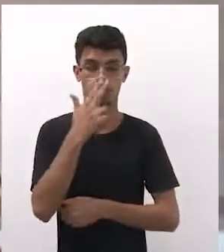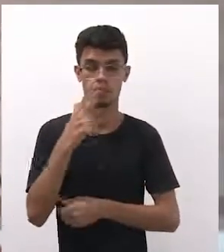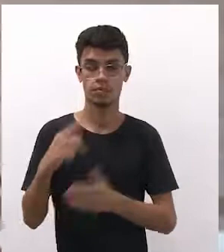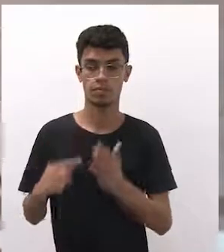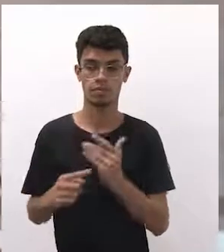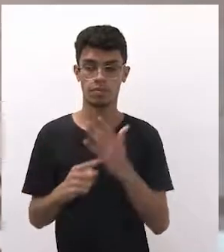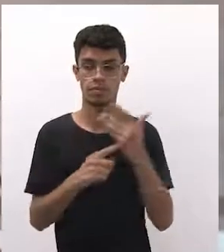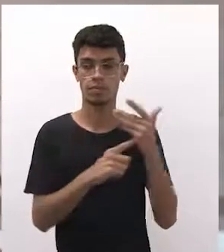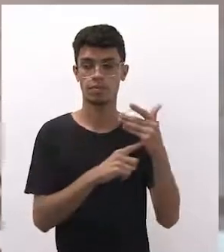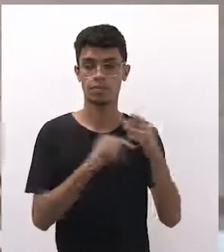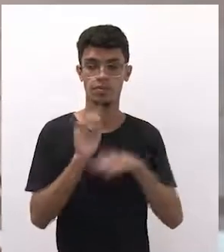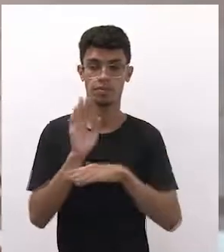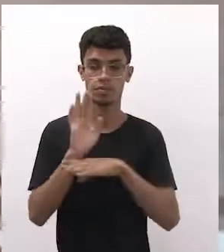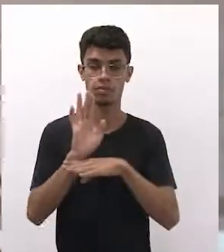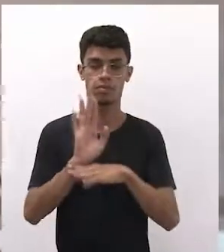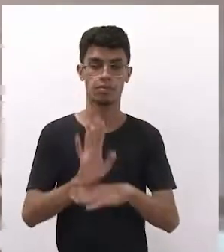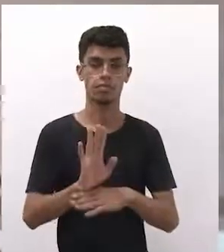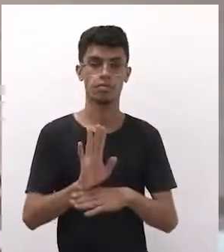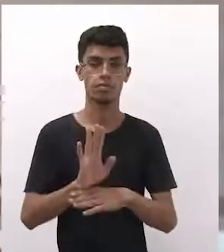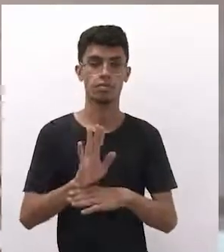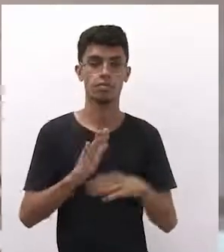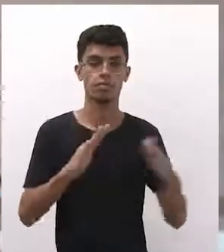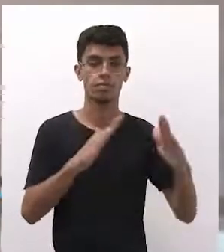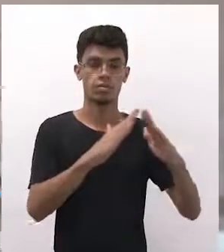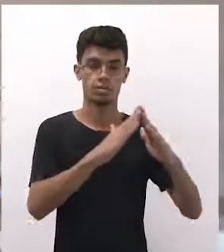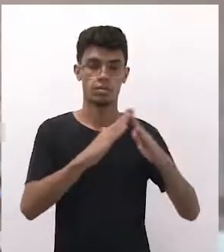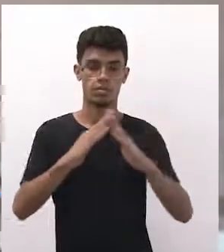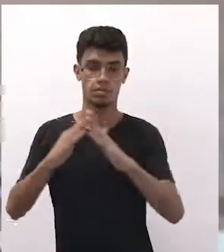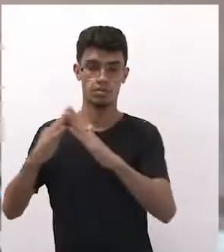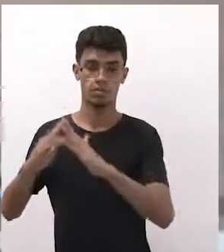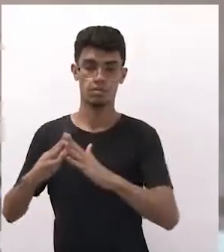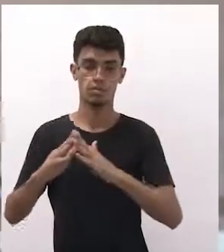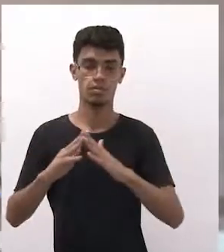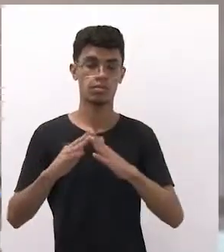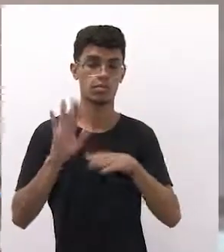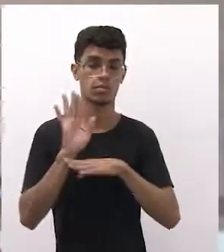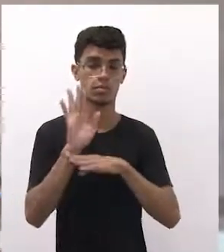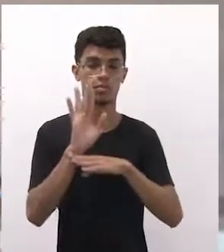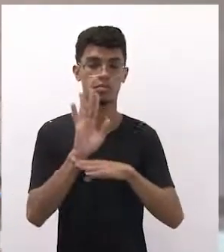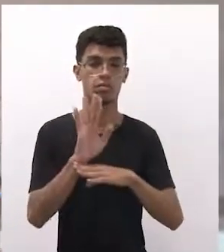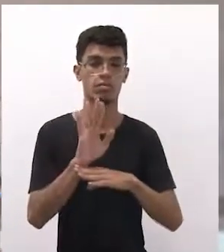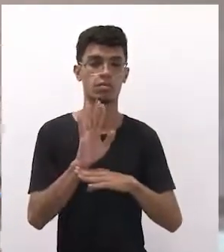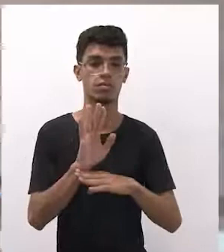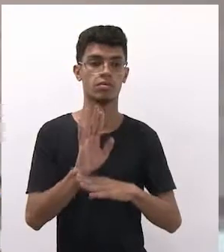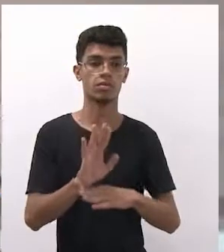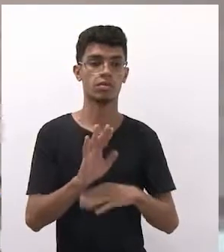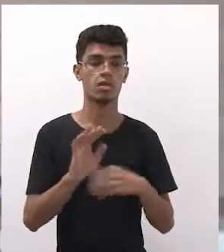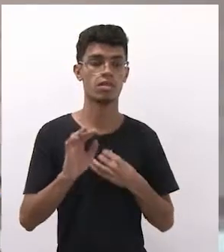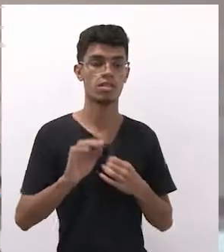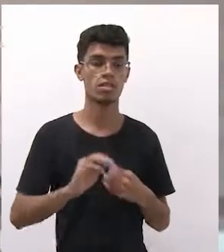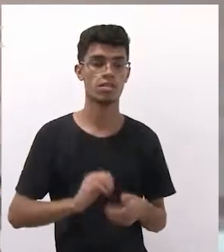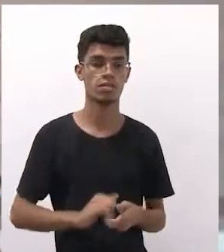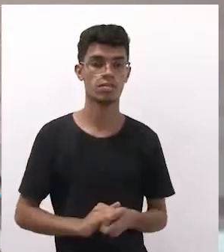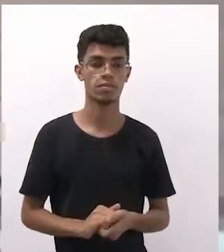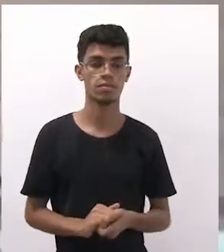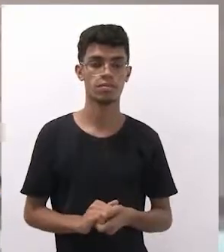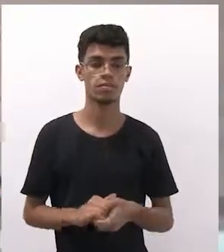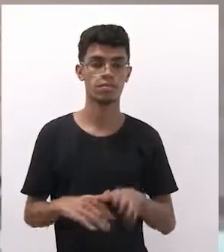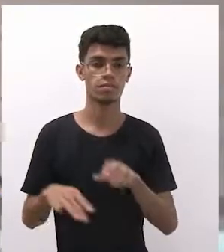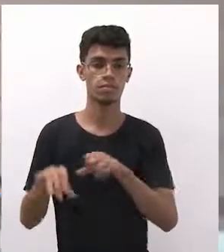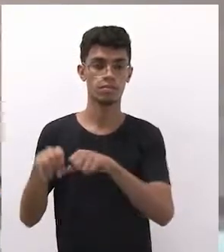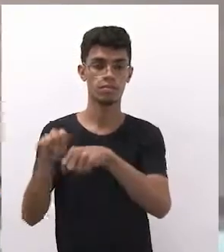tecnologia podem ajudar muito. Os vizinhos também muitas vezes ajudam muito, e por isso, às vezes, essas formações, elas